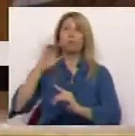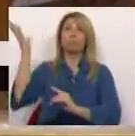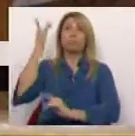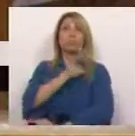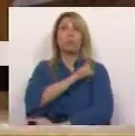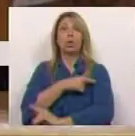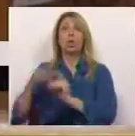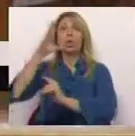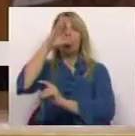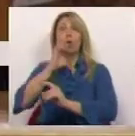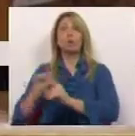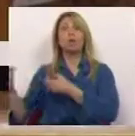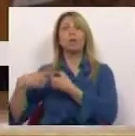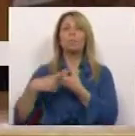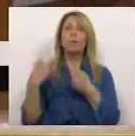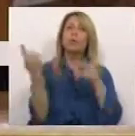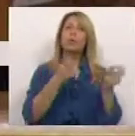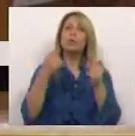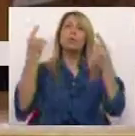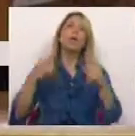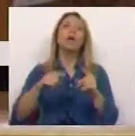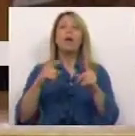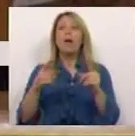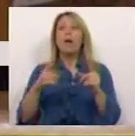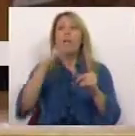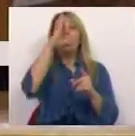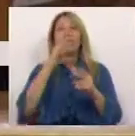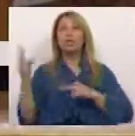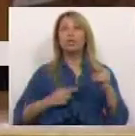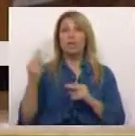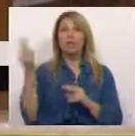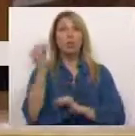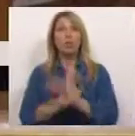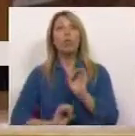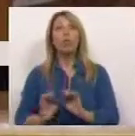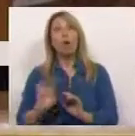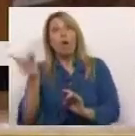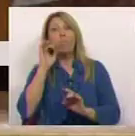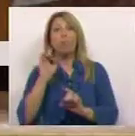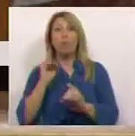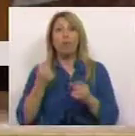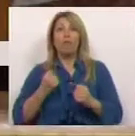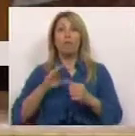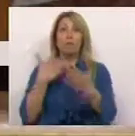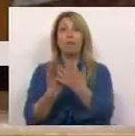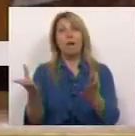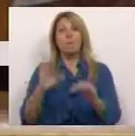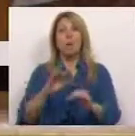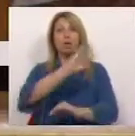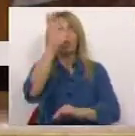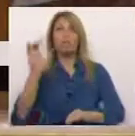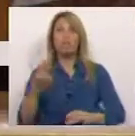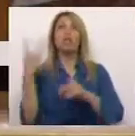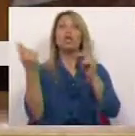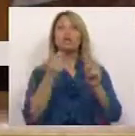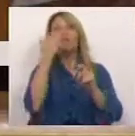Estados-membros. Discute-se a existência do Ministro das Finanças para a União Europeia, talvez para dar mais força às sanções. E